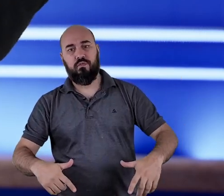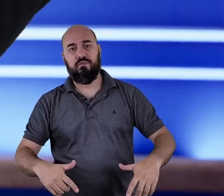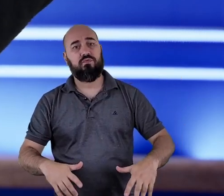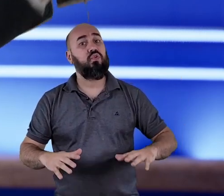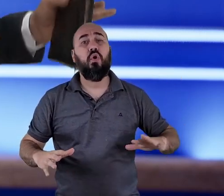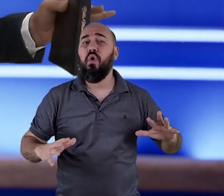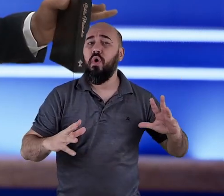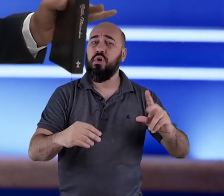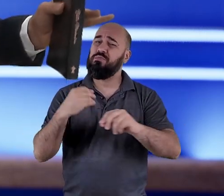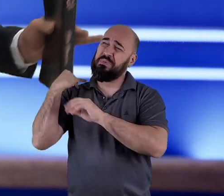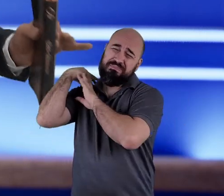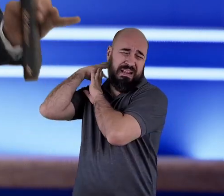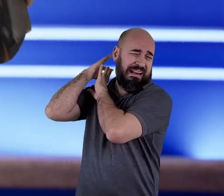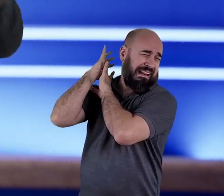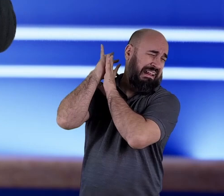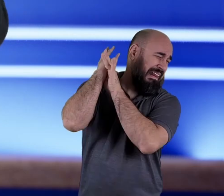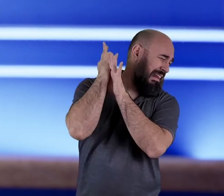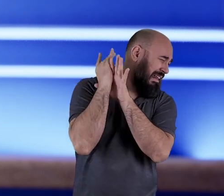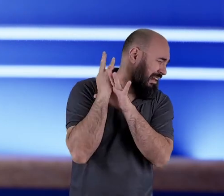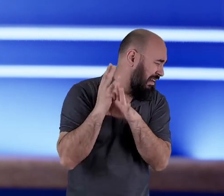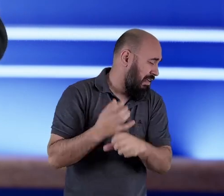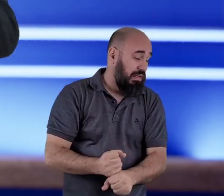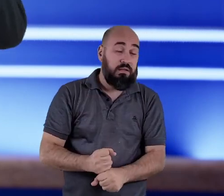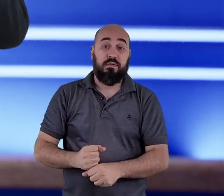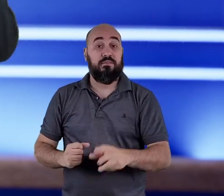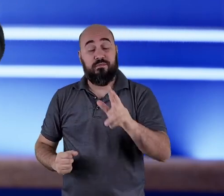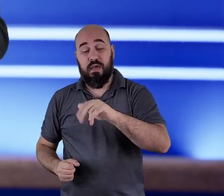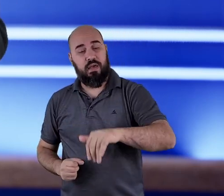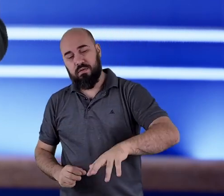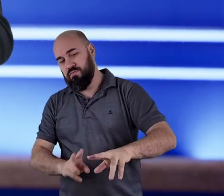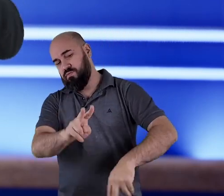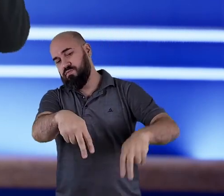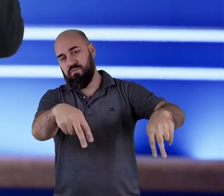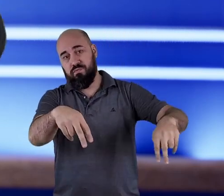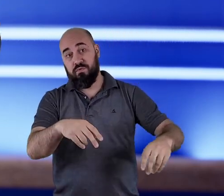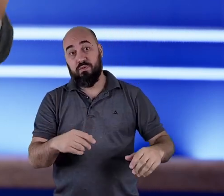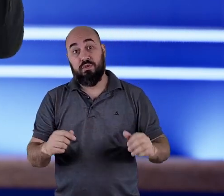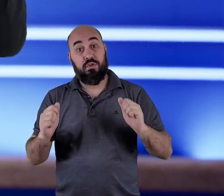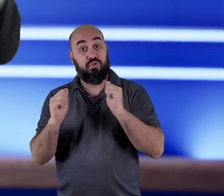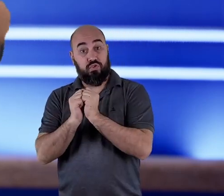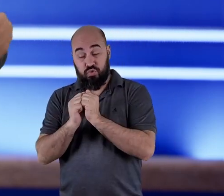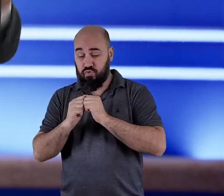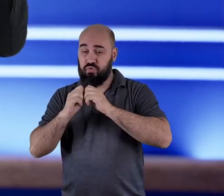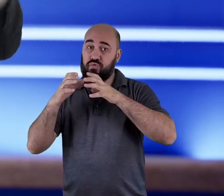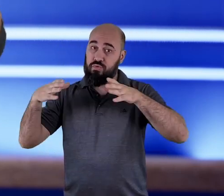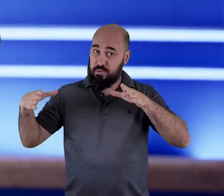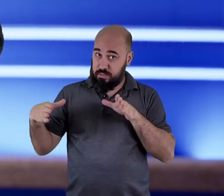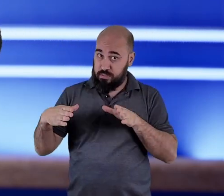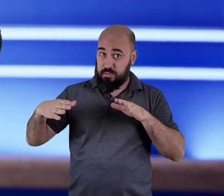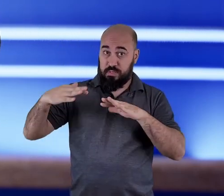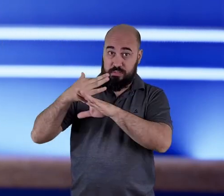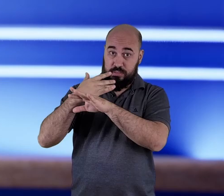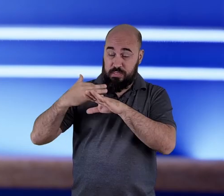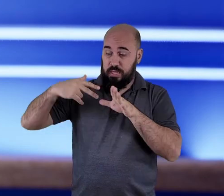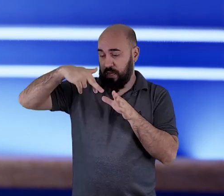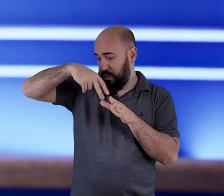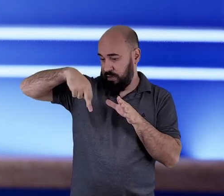dentro da cidade com Cristo ou fora da cidade com Satanás, todos serão